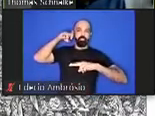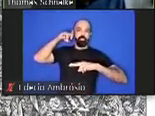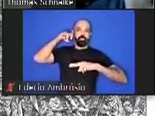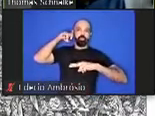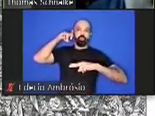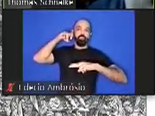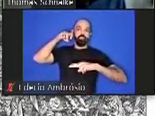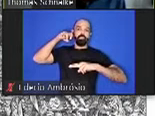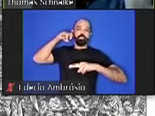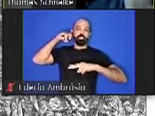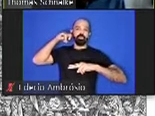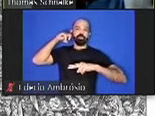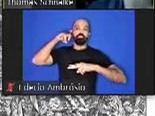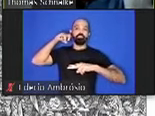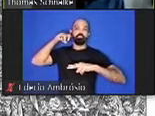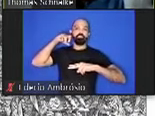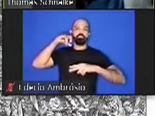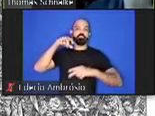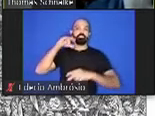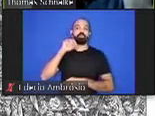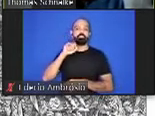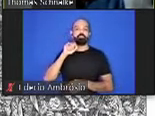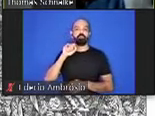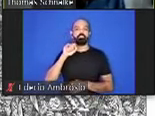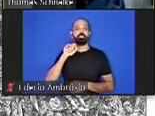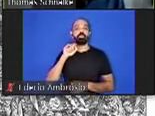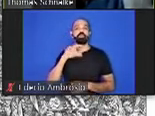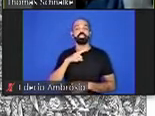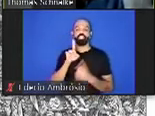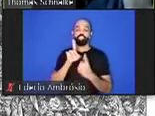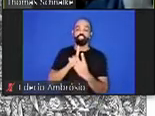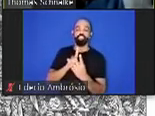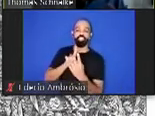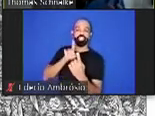bem convenientemente e distante